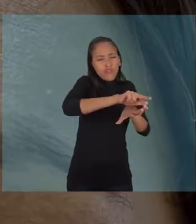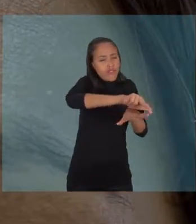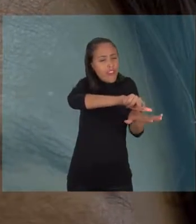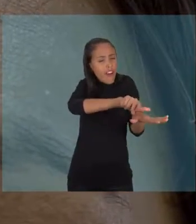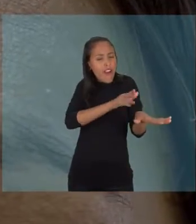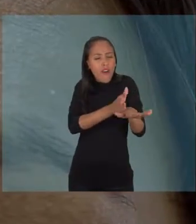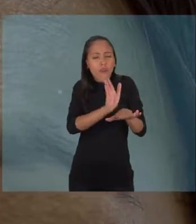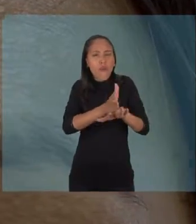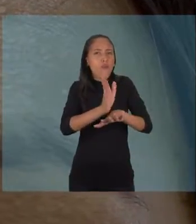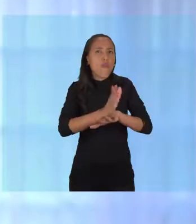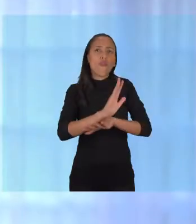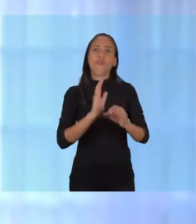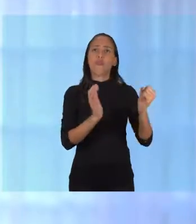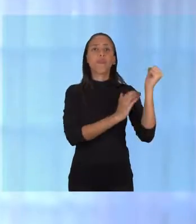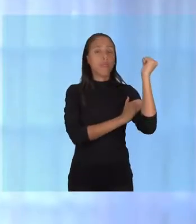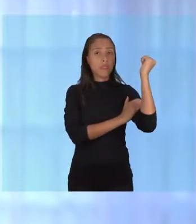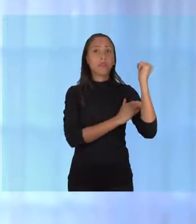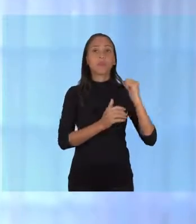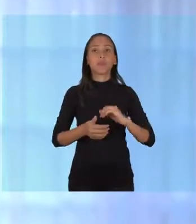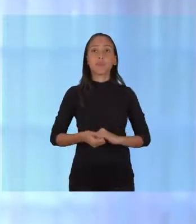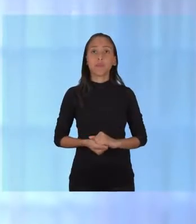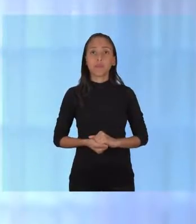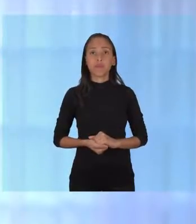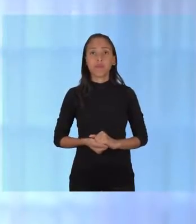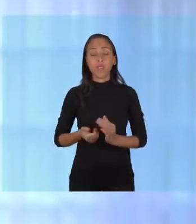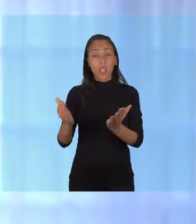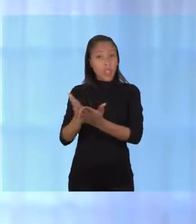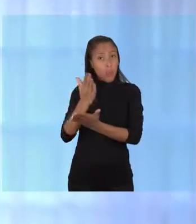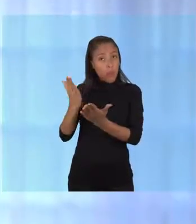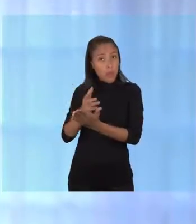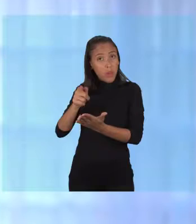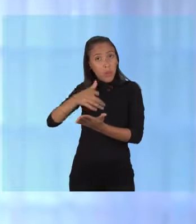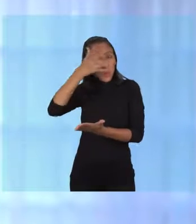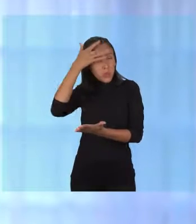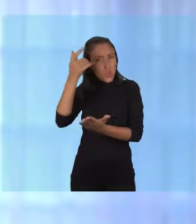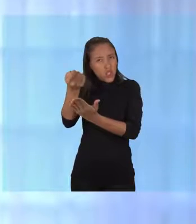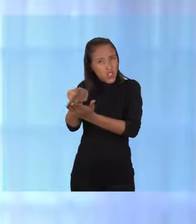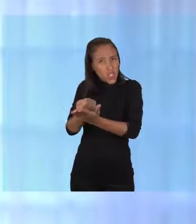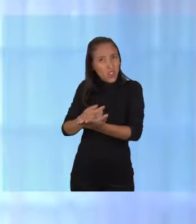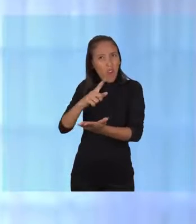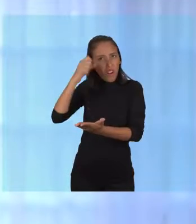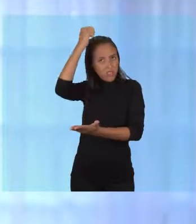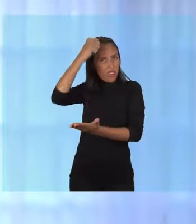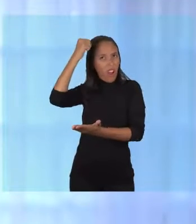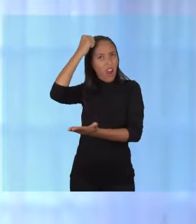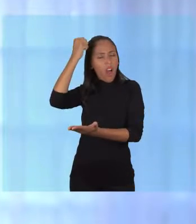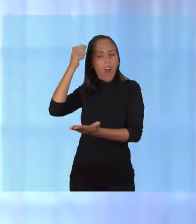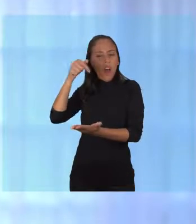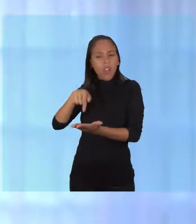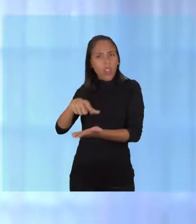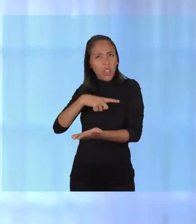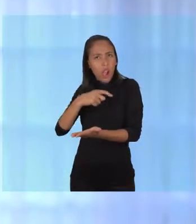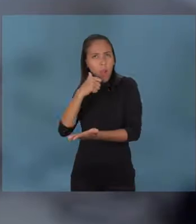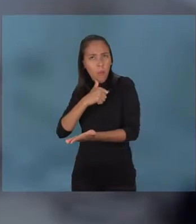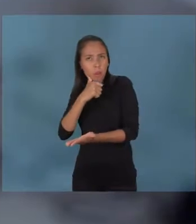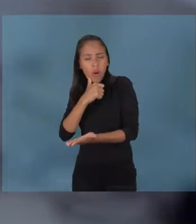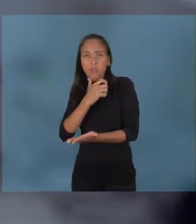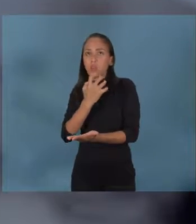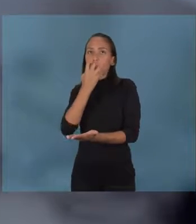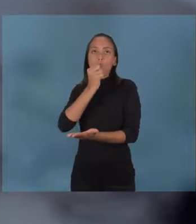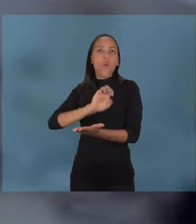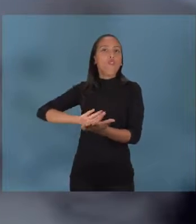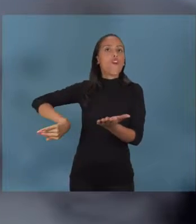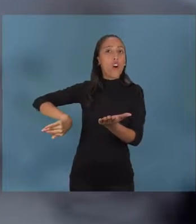sobre feminismo. Os autores sagrados silenciaram as mulheres na Bíblia. Né? Então a gente sabe que a Bíblia,